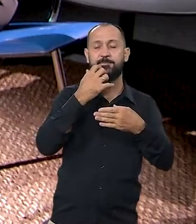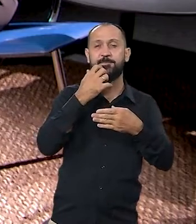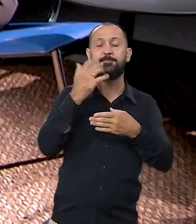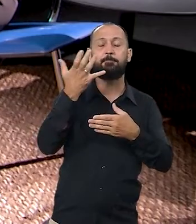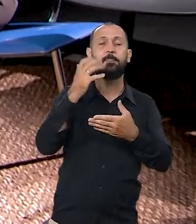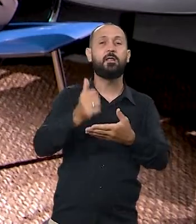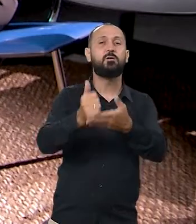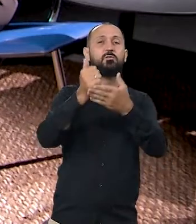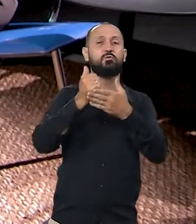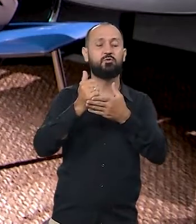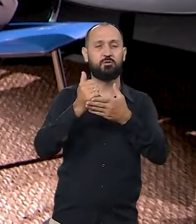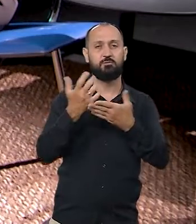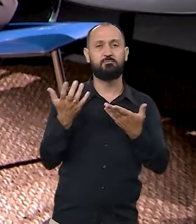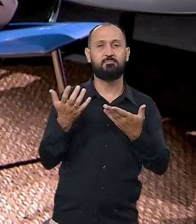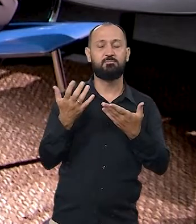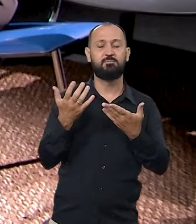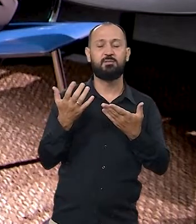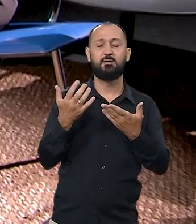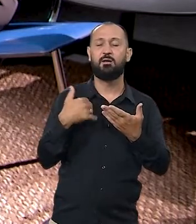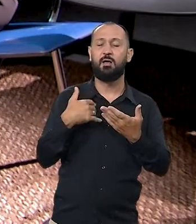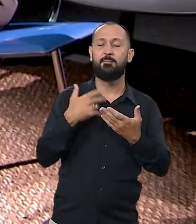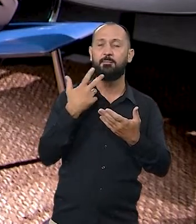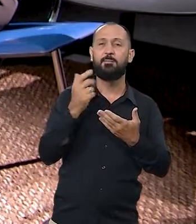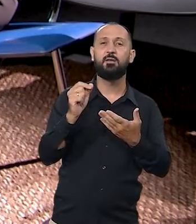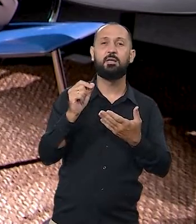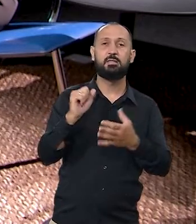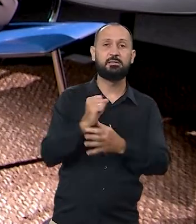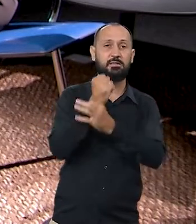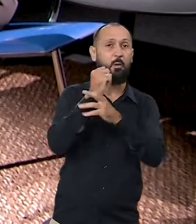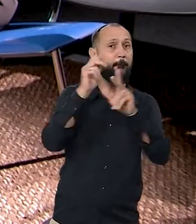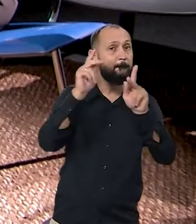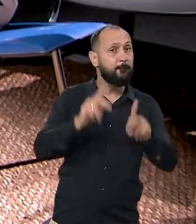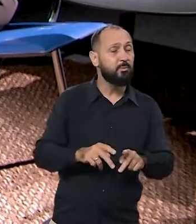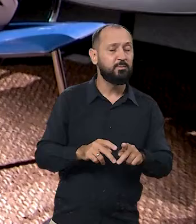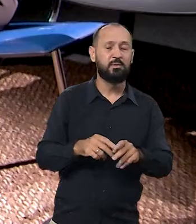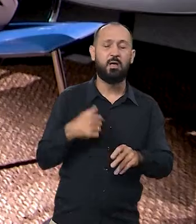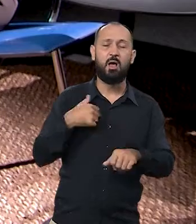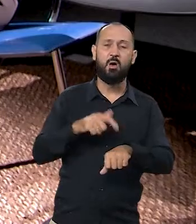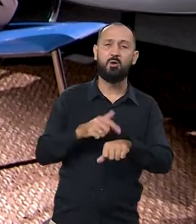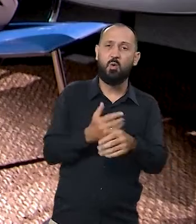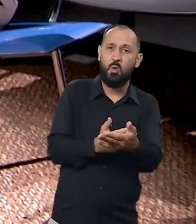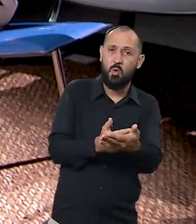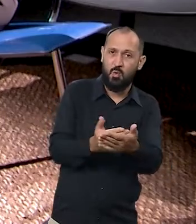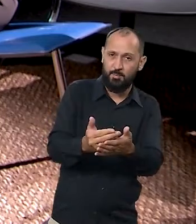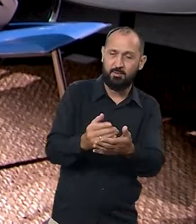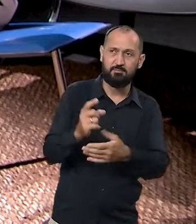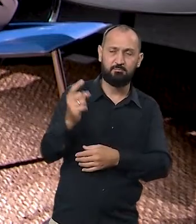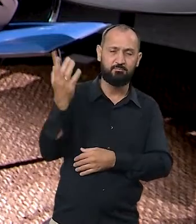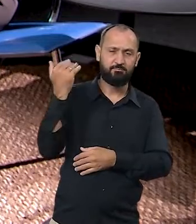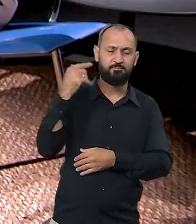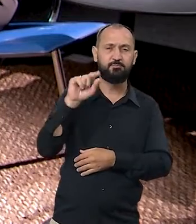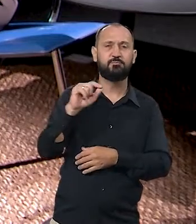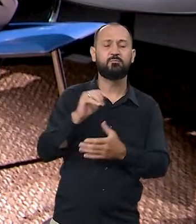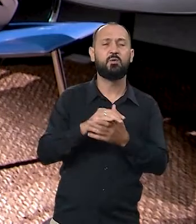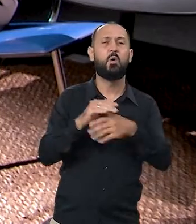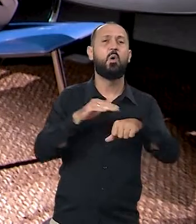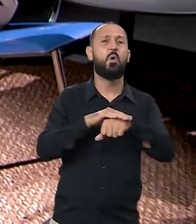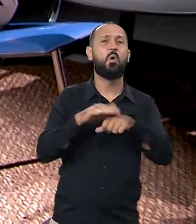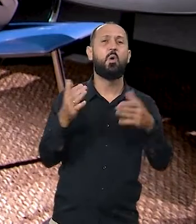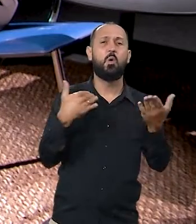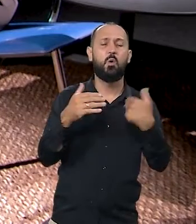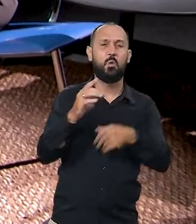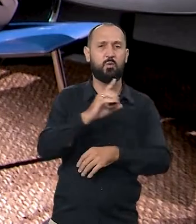está liderando, ela quer ajudar, ela quer auxiliar. Não é? A minha fala na segurança pública, quando eu